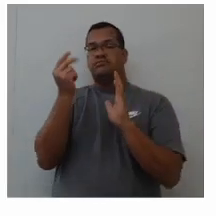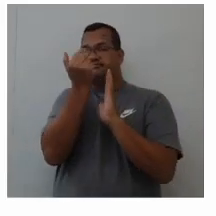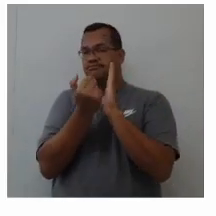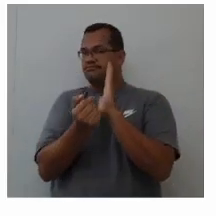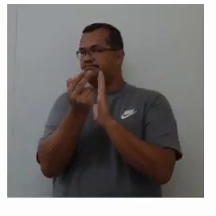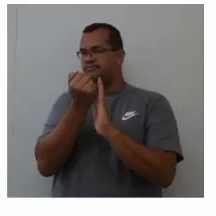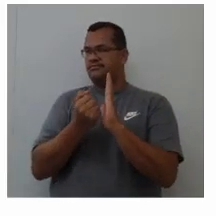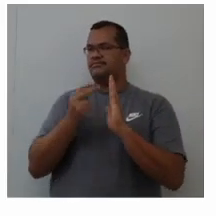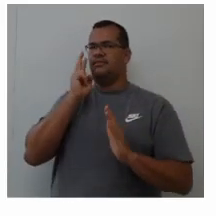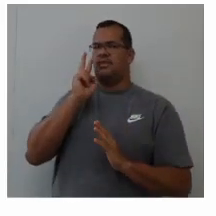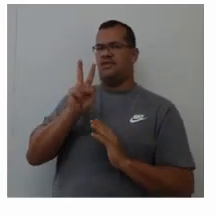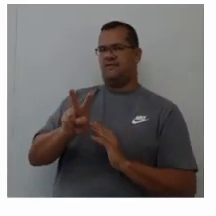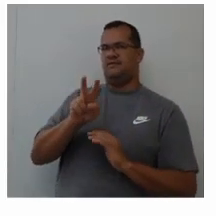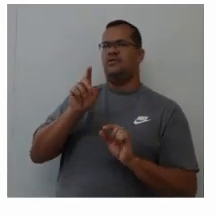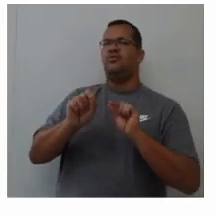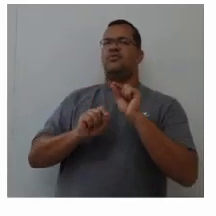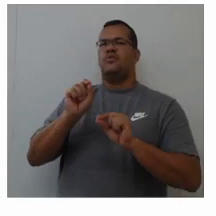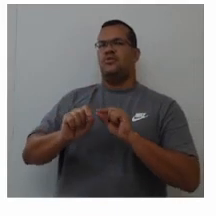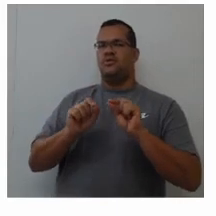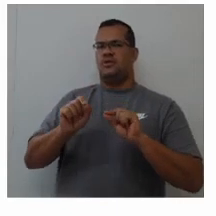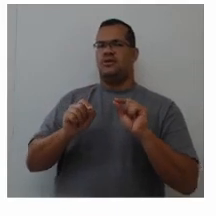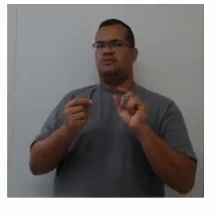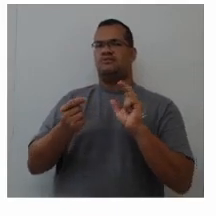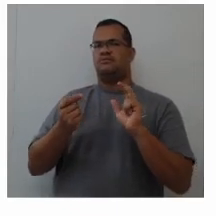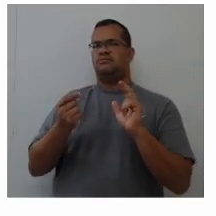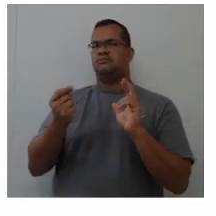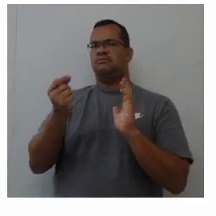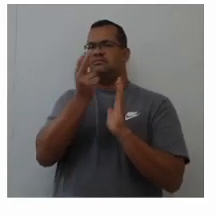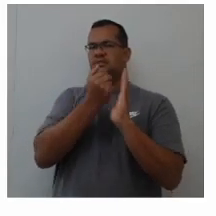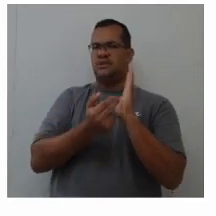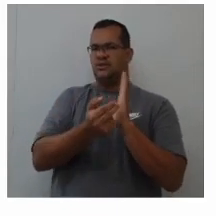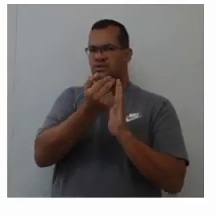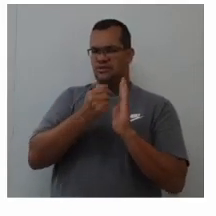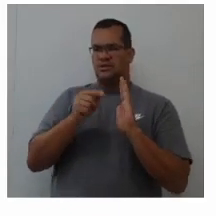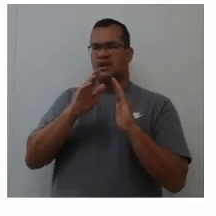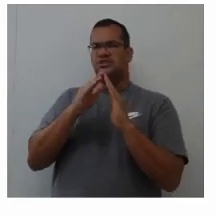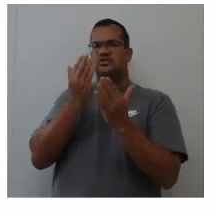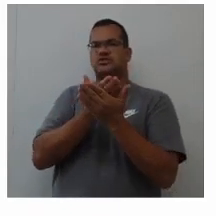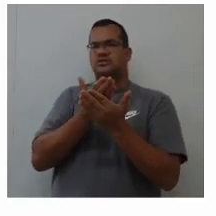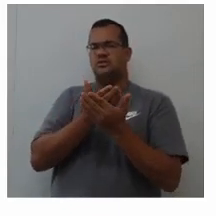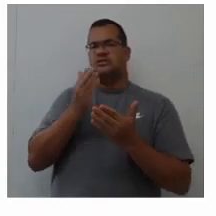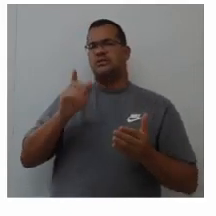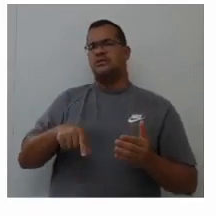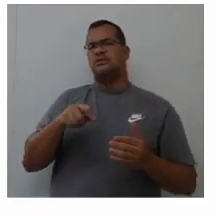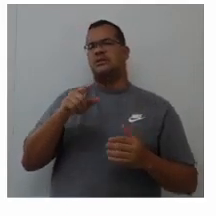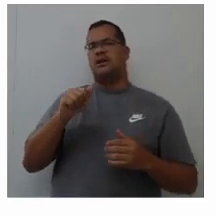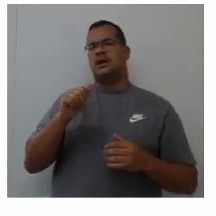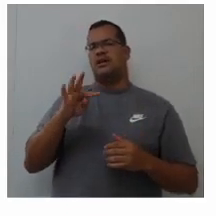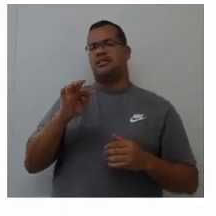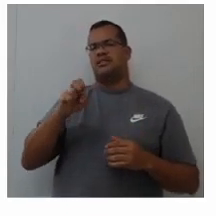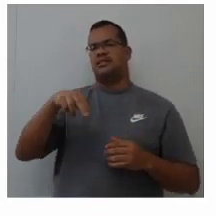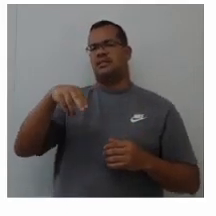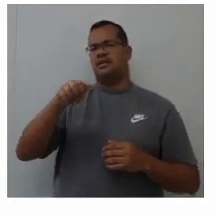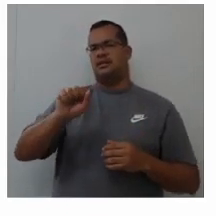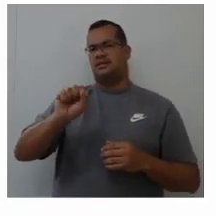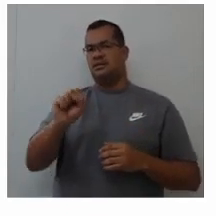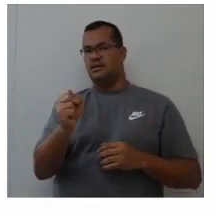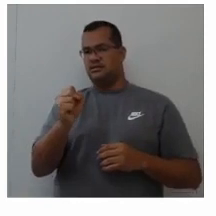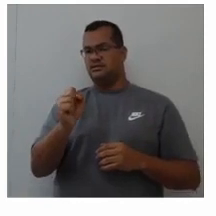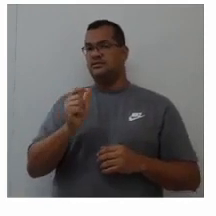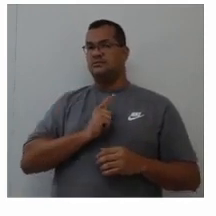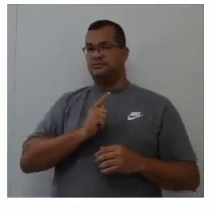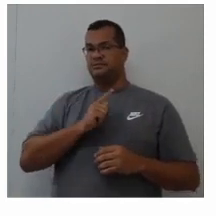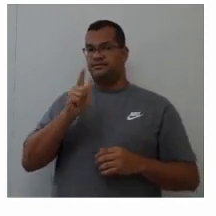sacada. Essa pintura aí é a Escola de Atenas. Essa pintura ela foi feita